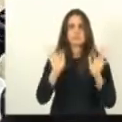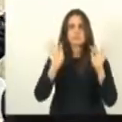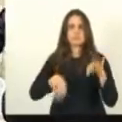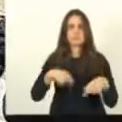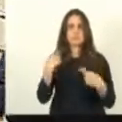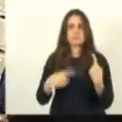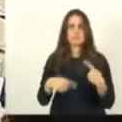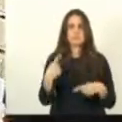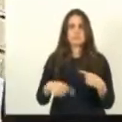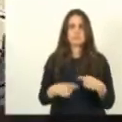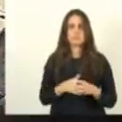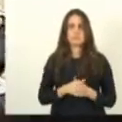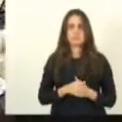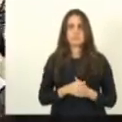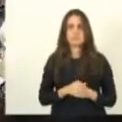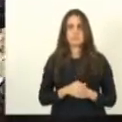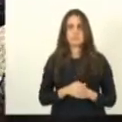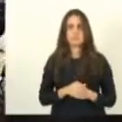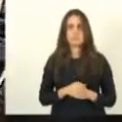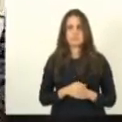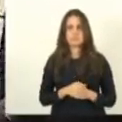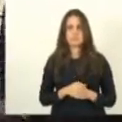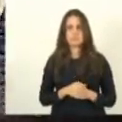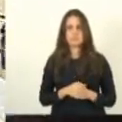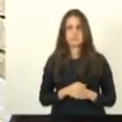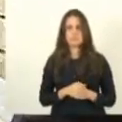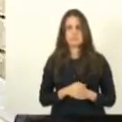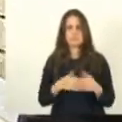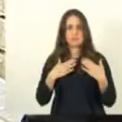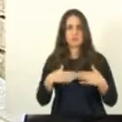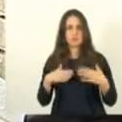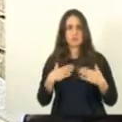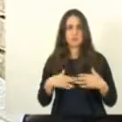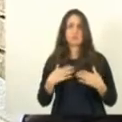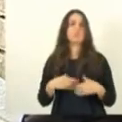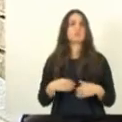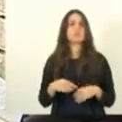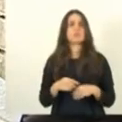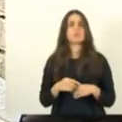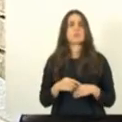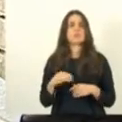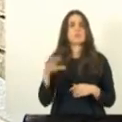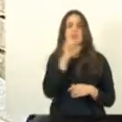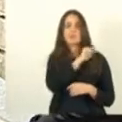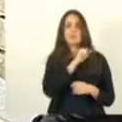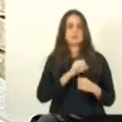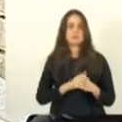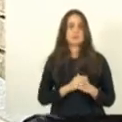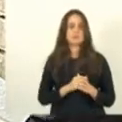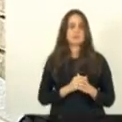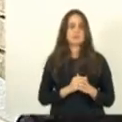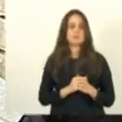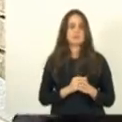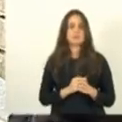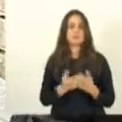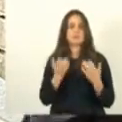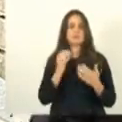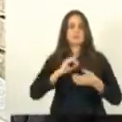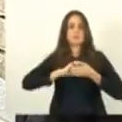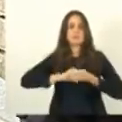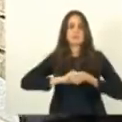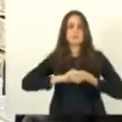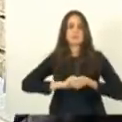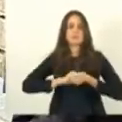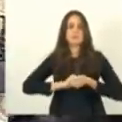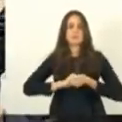presidente. Pela ordem, deputada Janete. É, não vou, fiquem tranquilos que eu vou gastar apenas segundos, mas eu quero